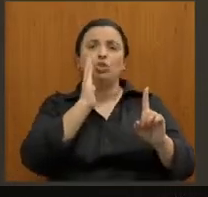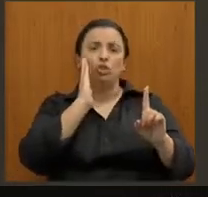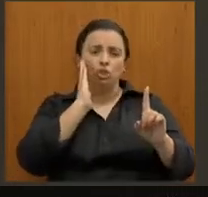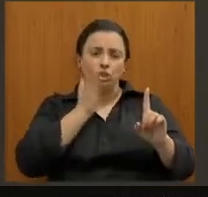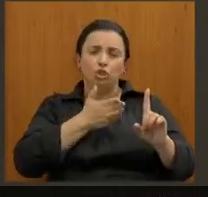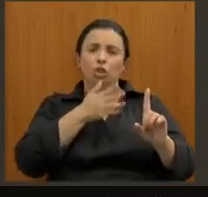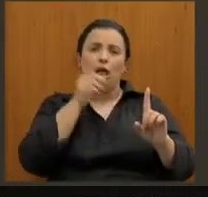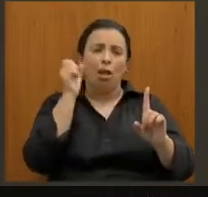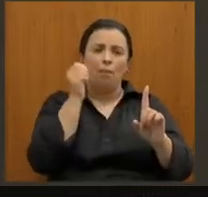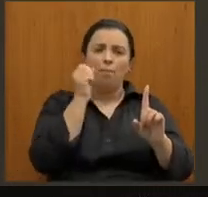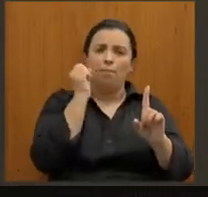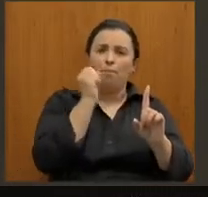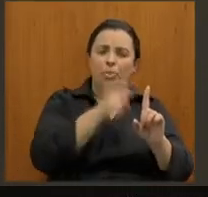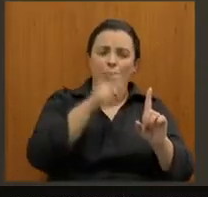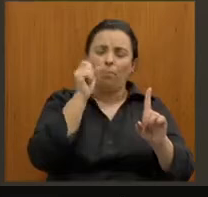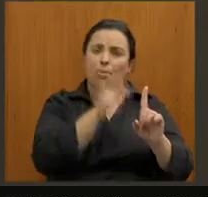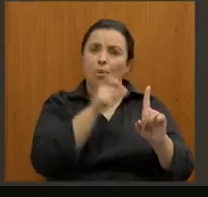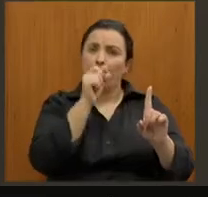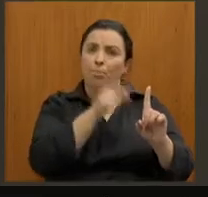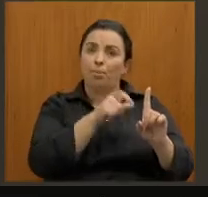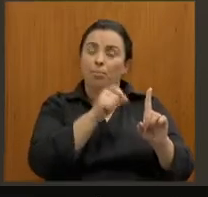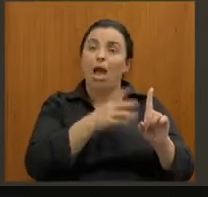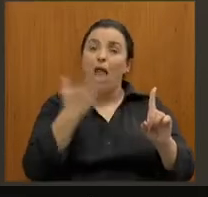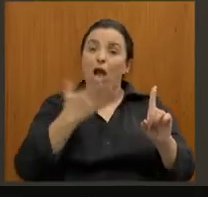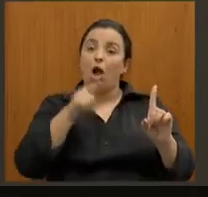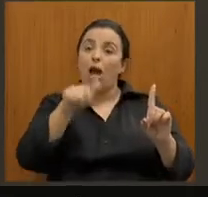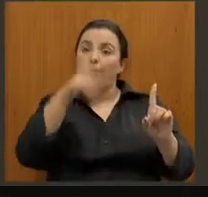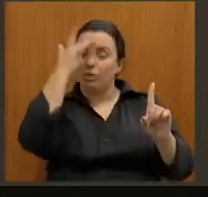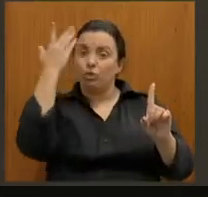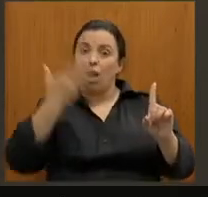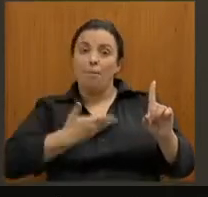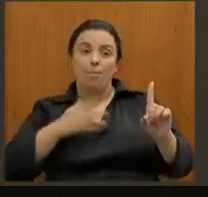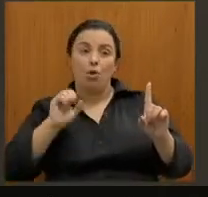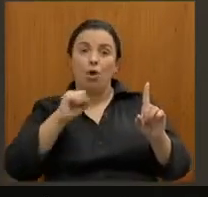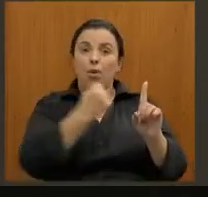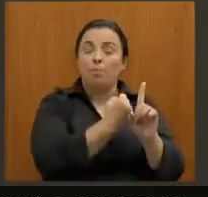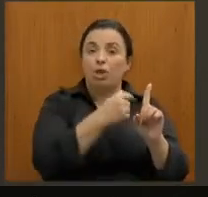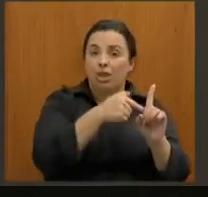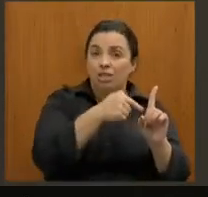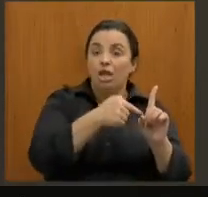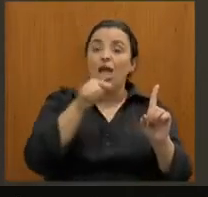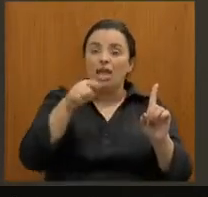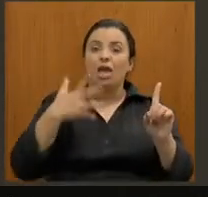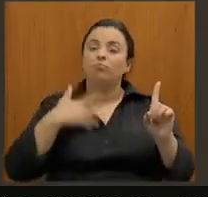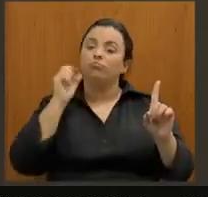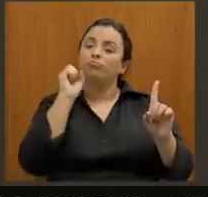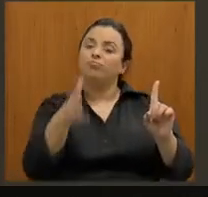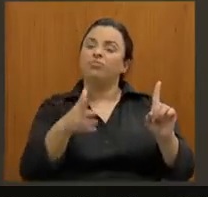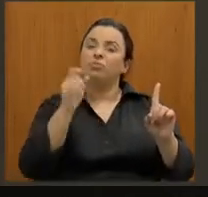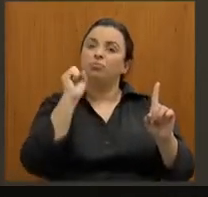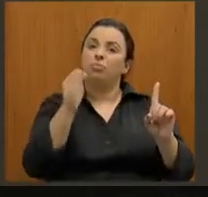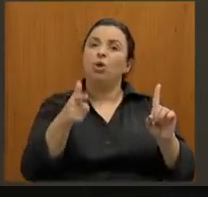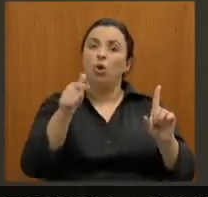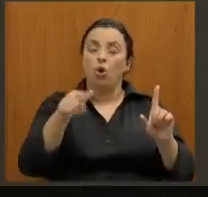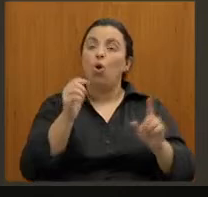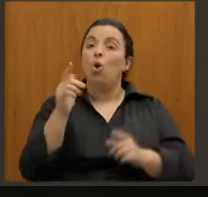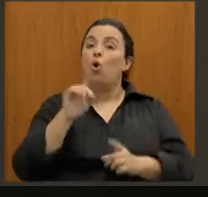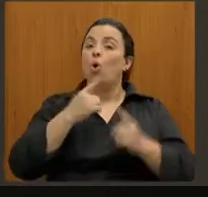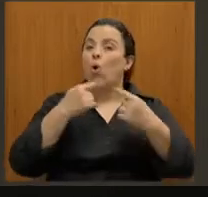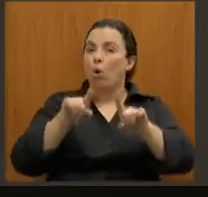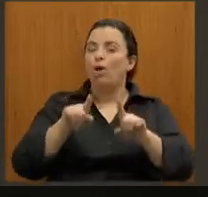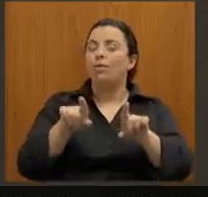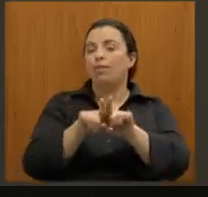quer atingir os amigos que a proteção a essa pessoa então não vejo obstáculo nenhum em